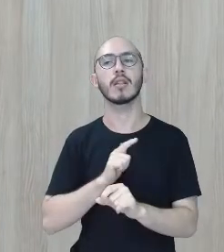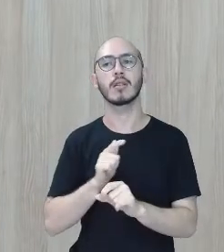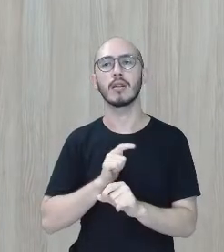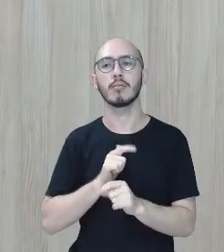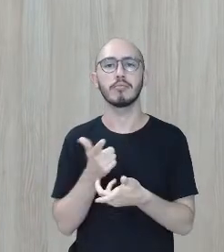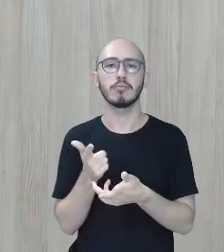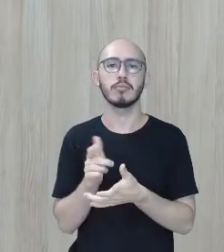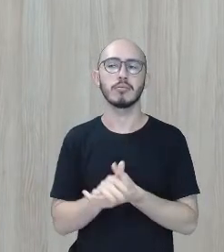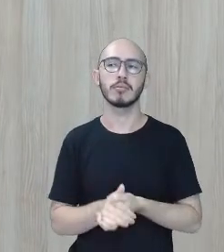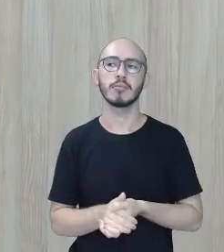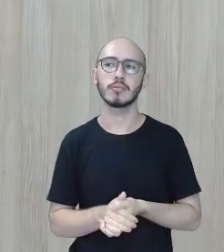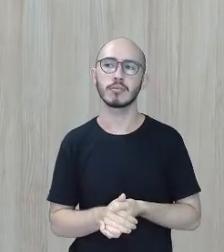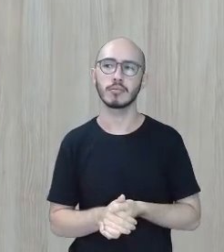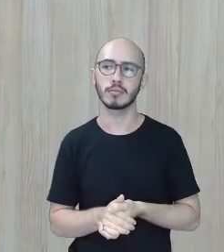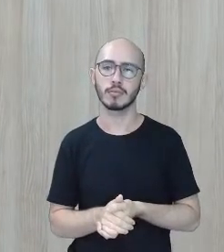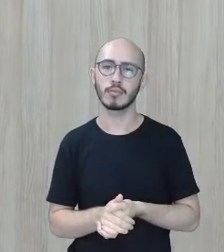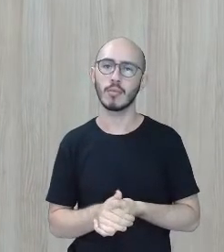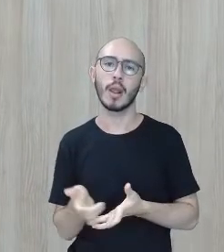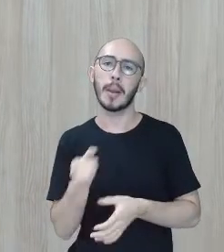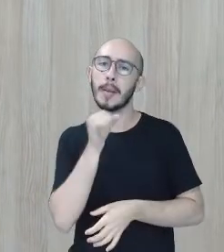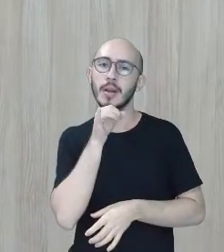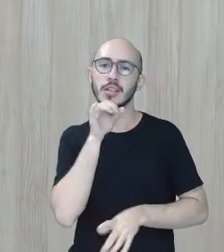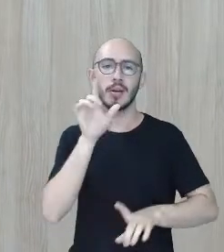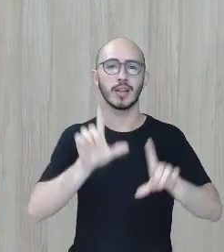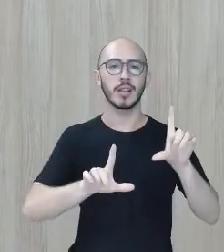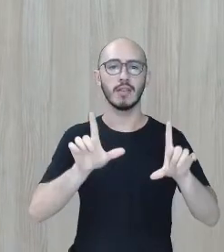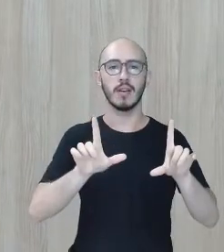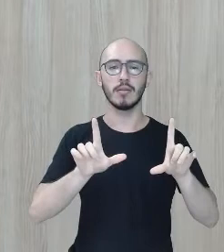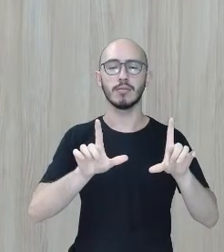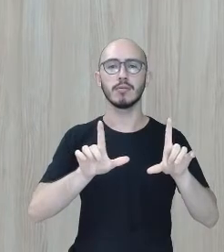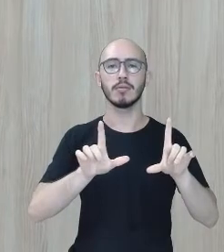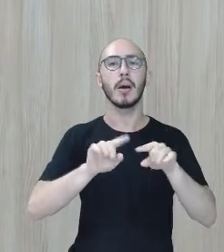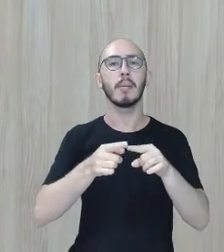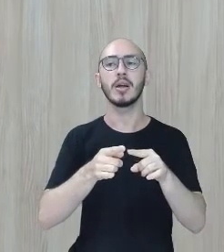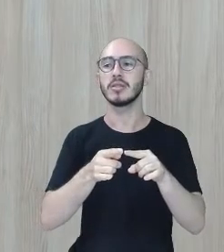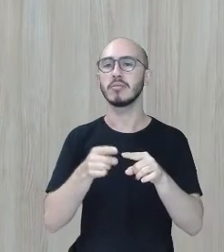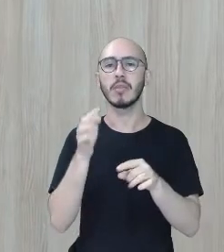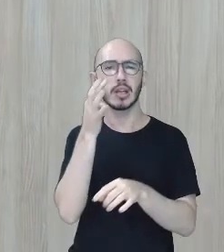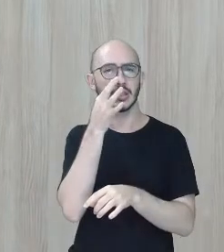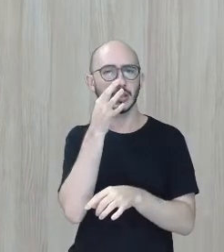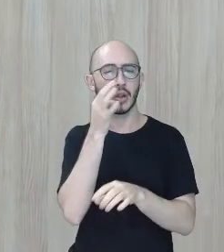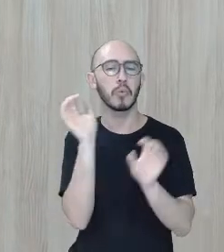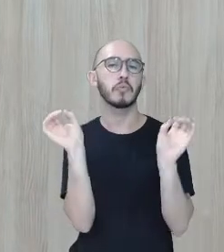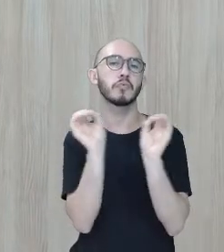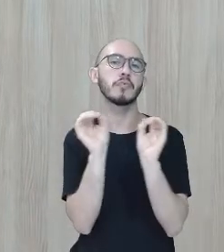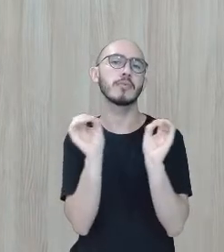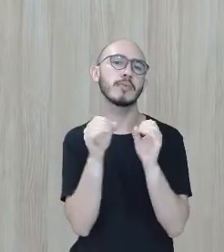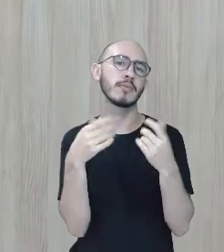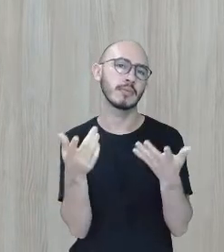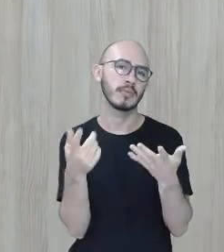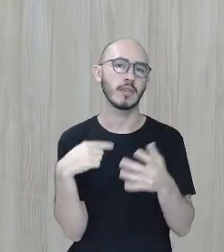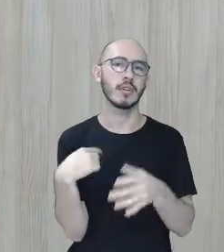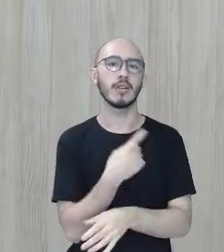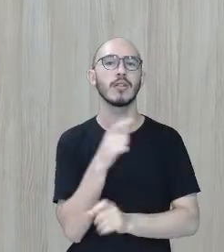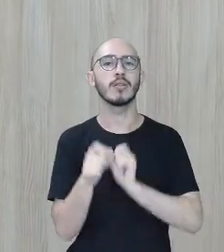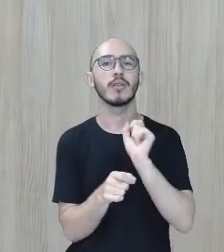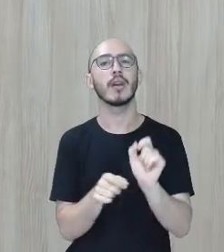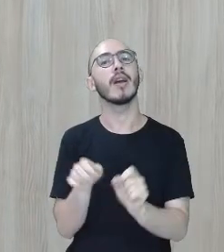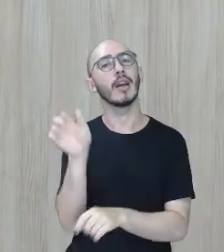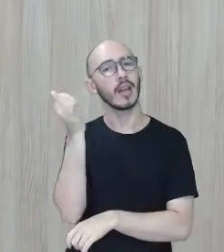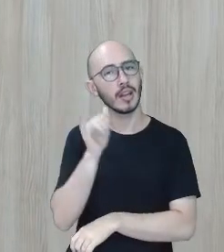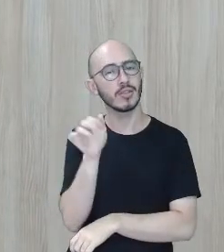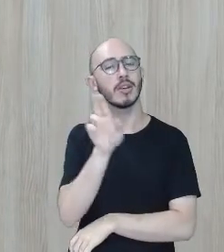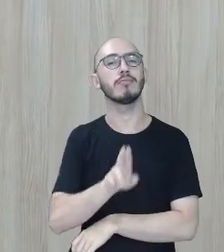gasta menos. Às vezes, ligamos a nossa televisão e deixamos lá, ninguém assistindo, né? Então, nós ali estamos